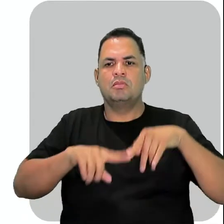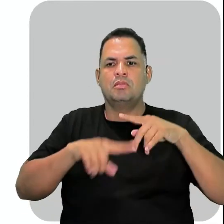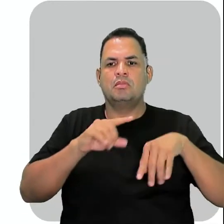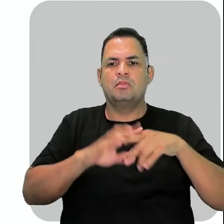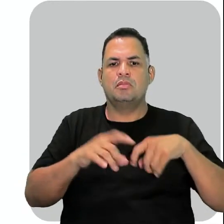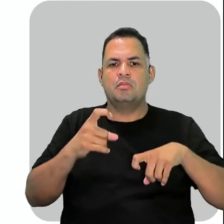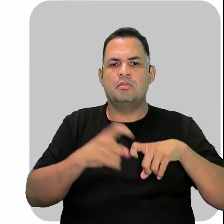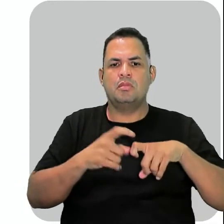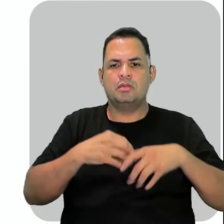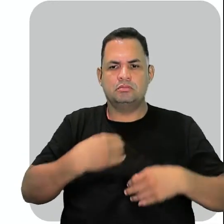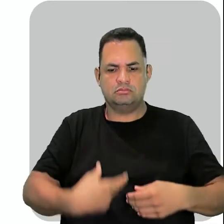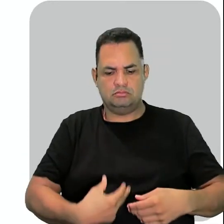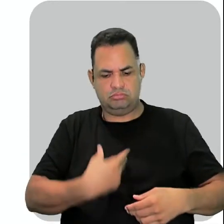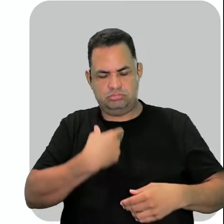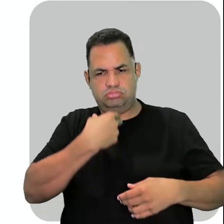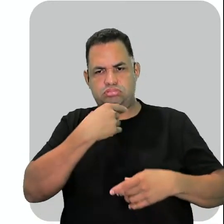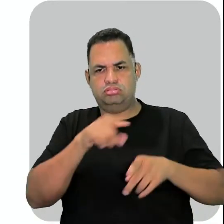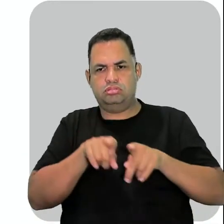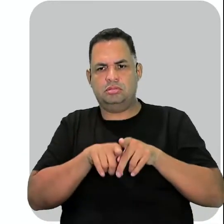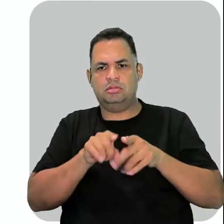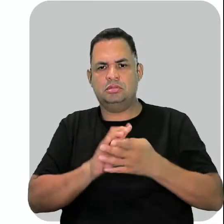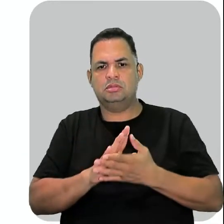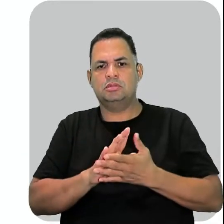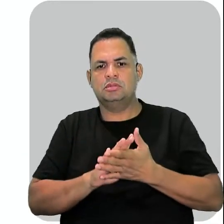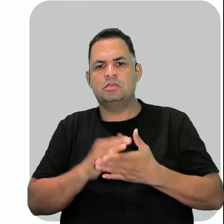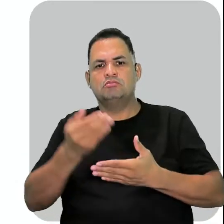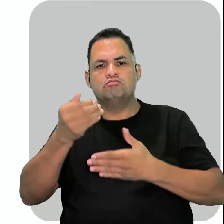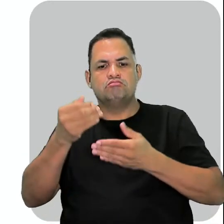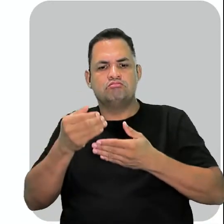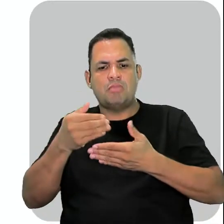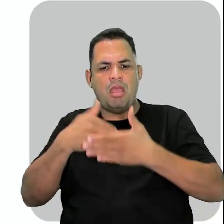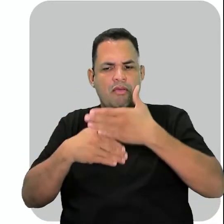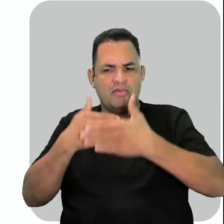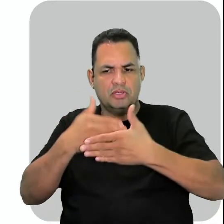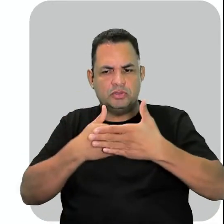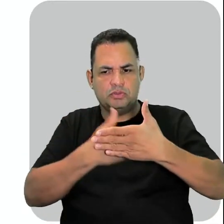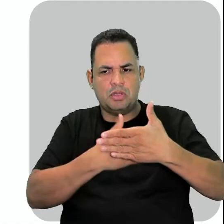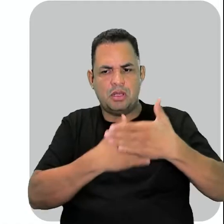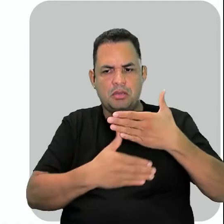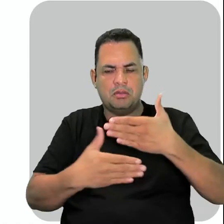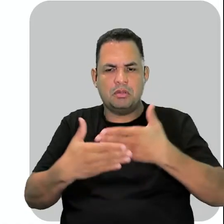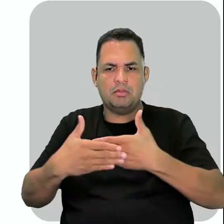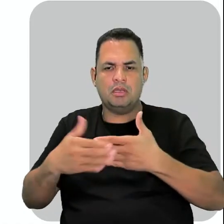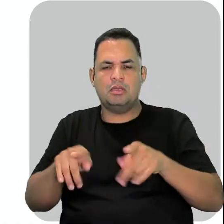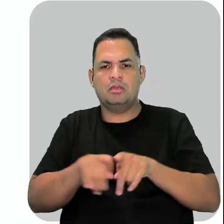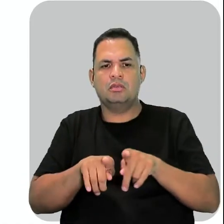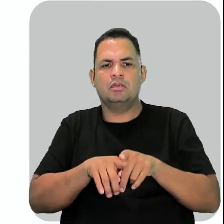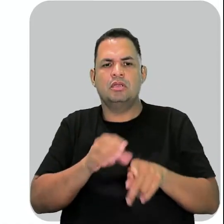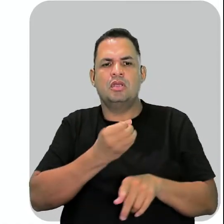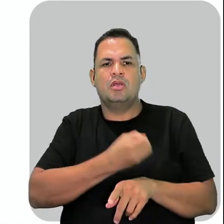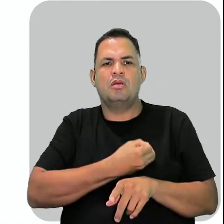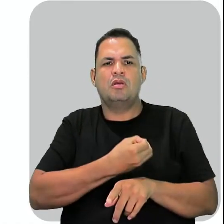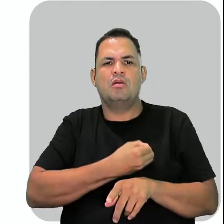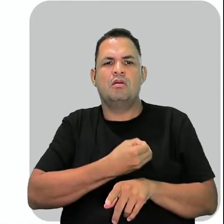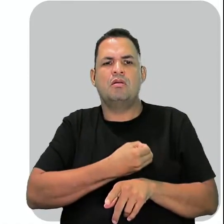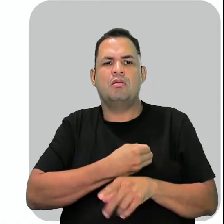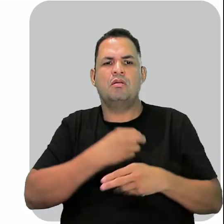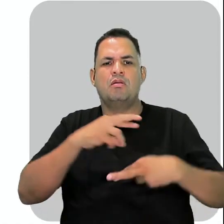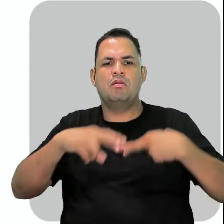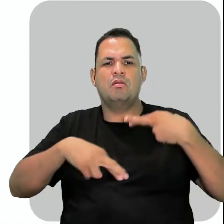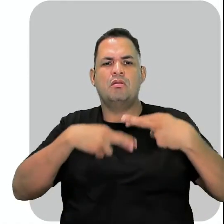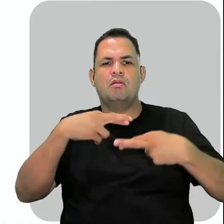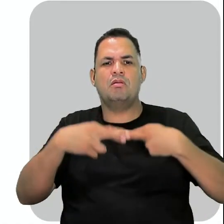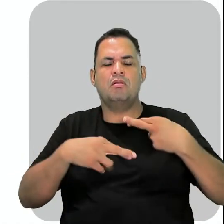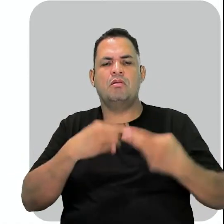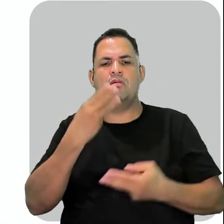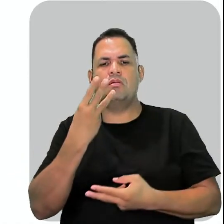cirúrgicos, esquadrias e revestimentos. O número de reciclagem dele é o número